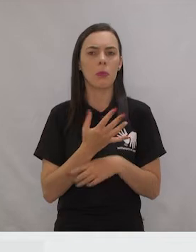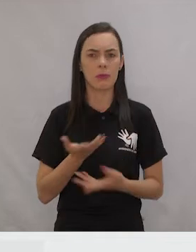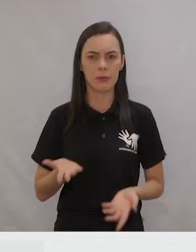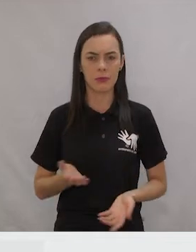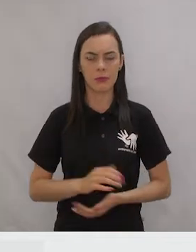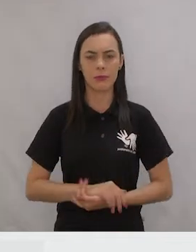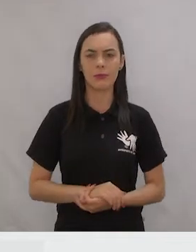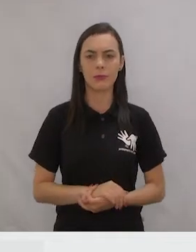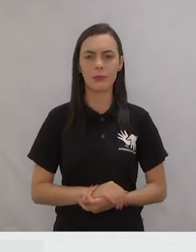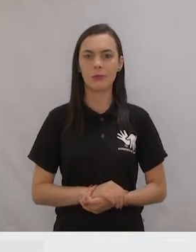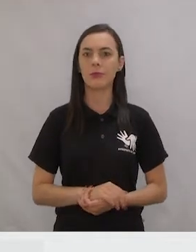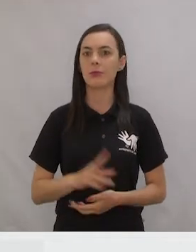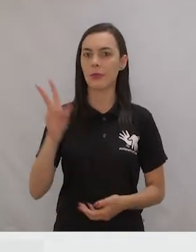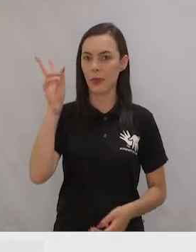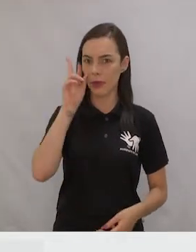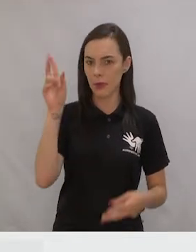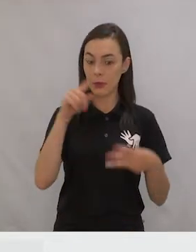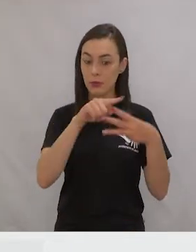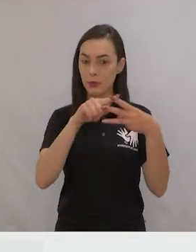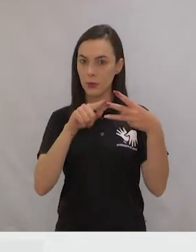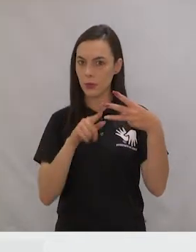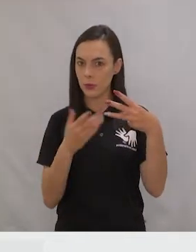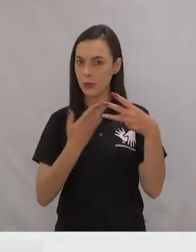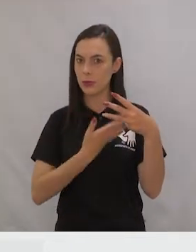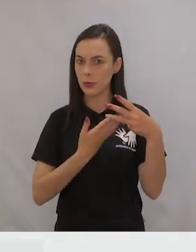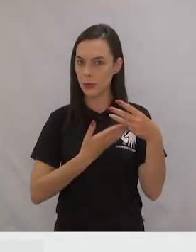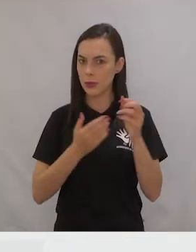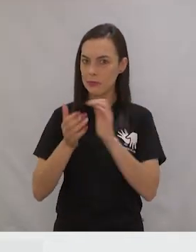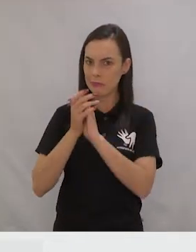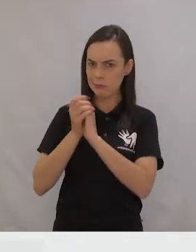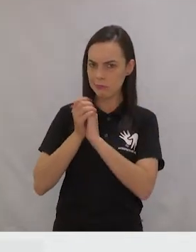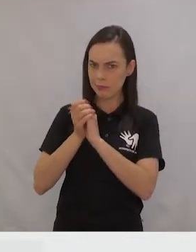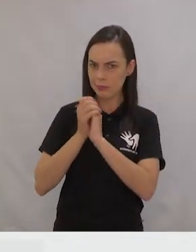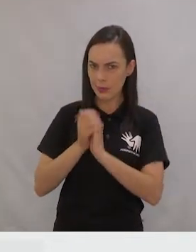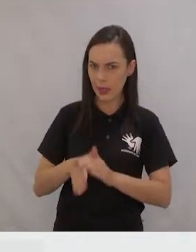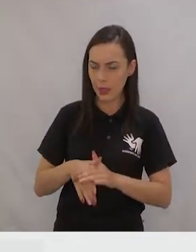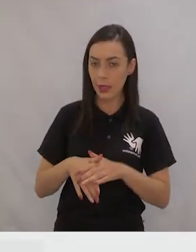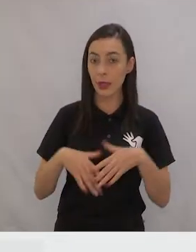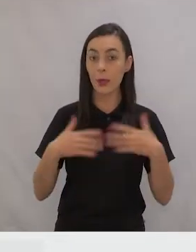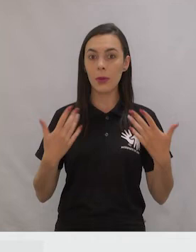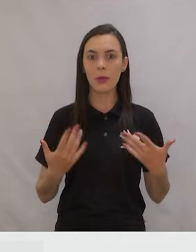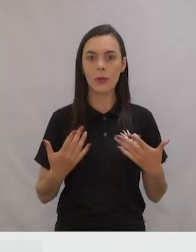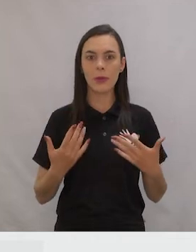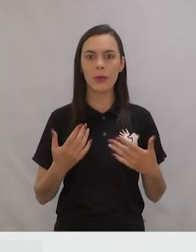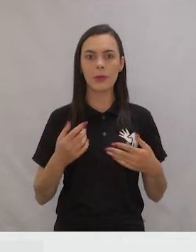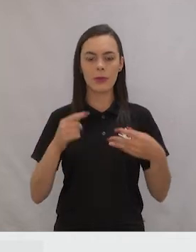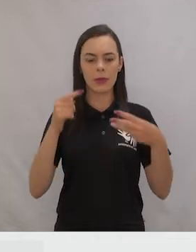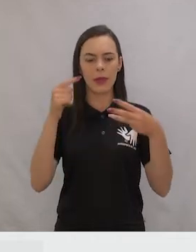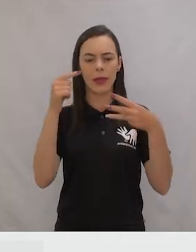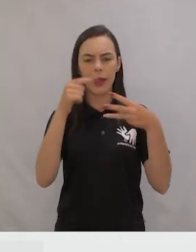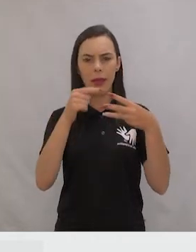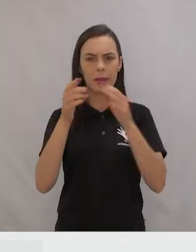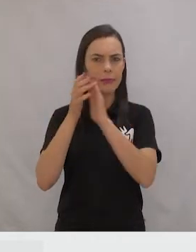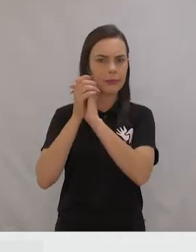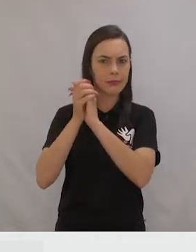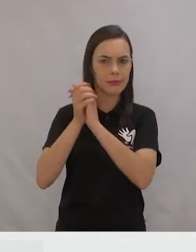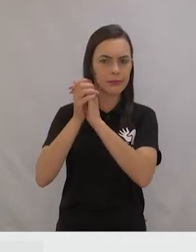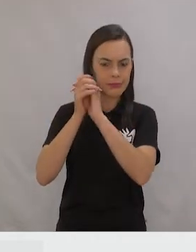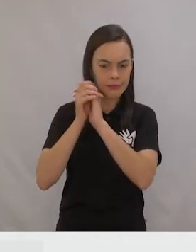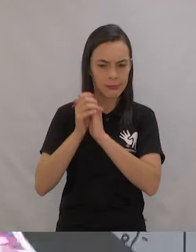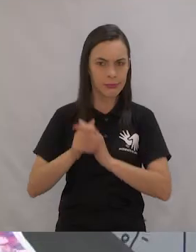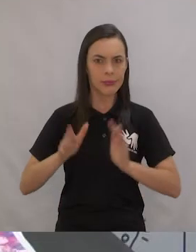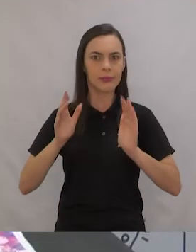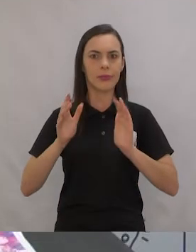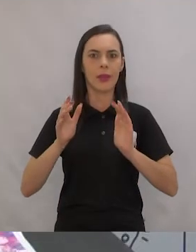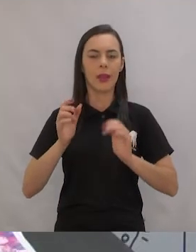Nós estávamos com os 3 amigos jogando. Quando cada um jogou, a Ana jogou, ela